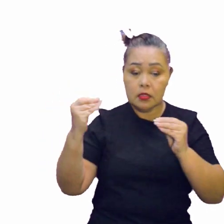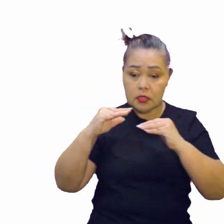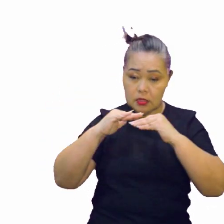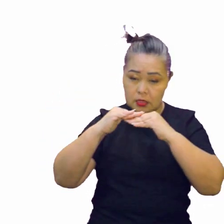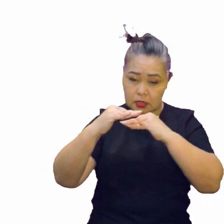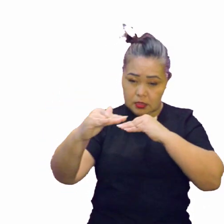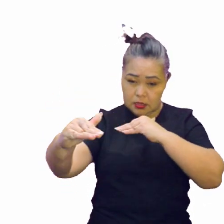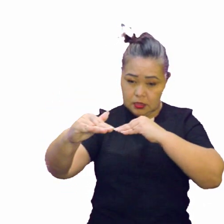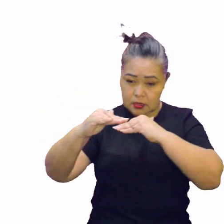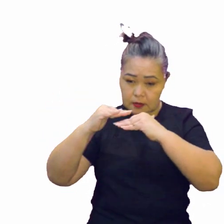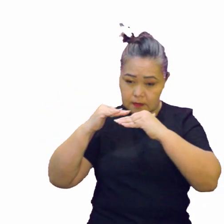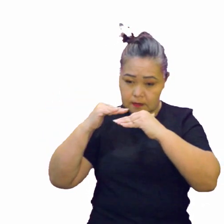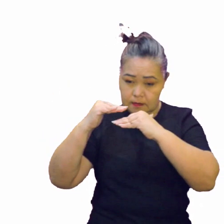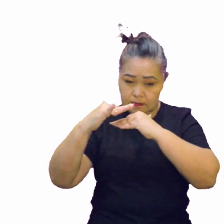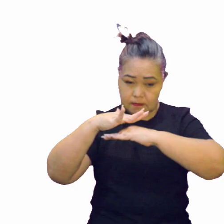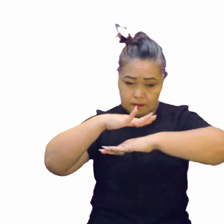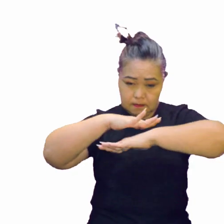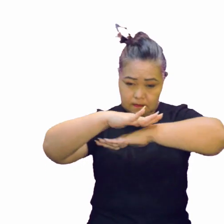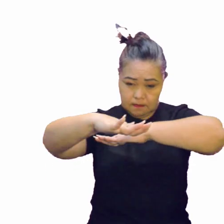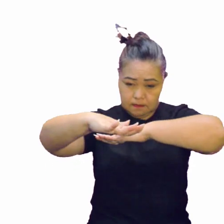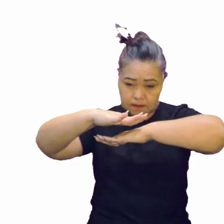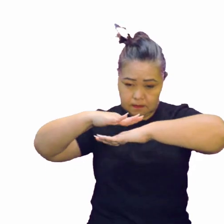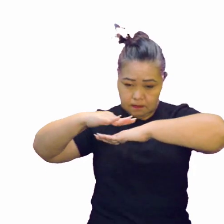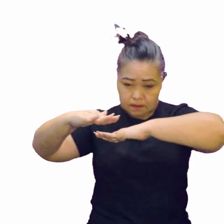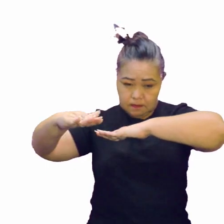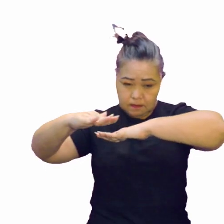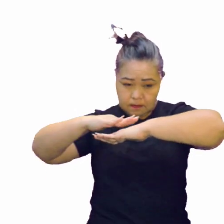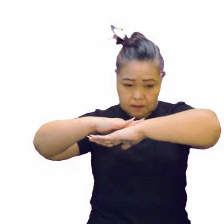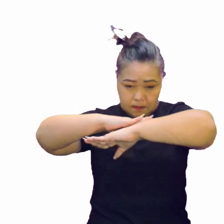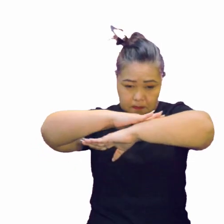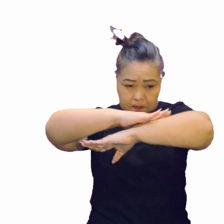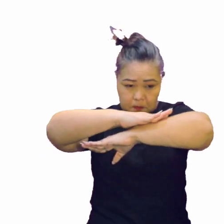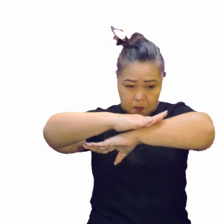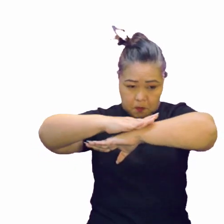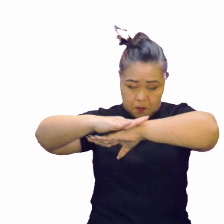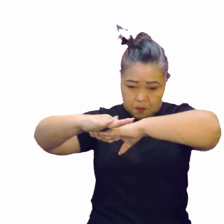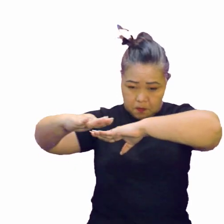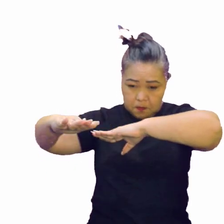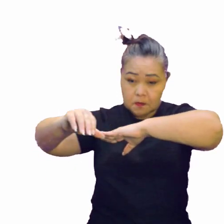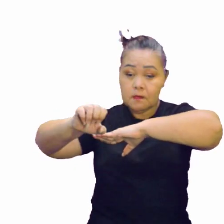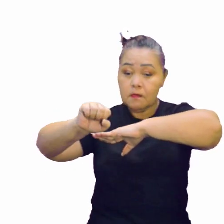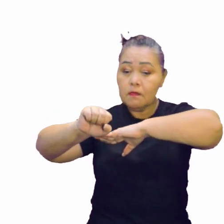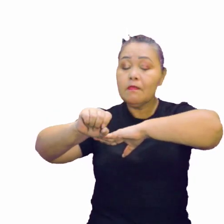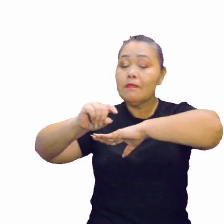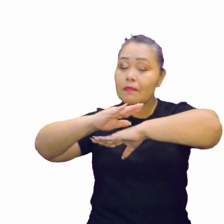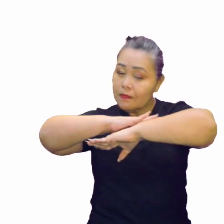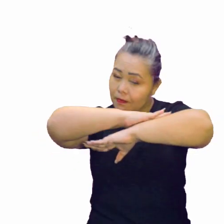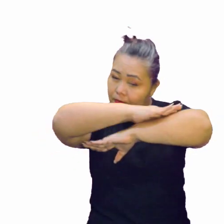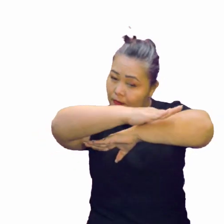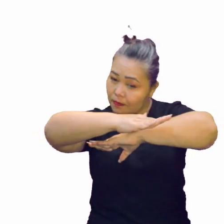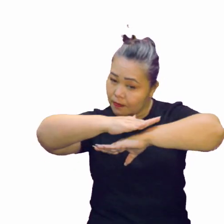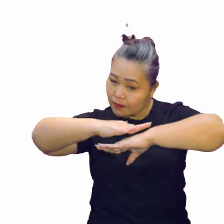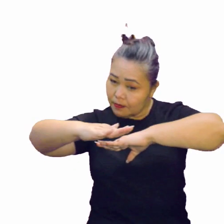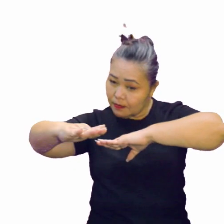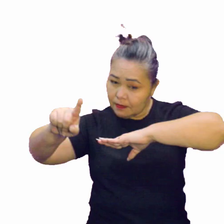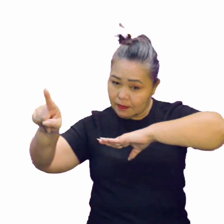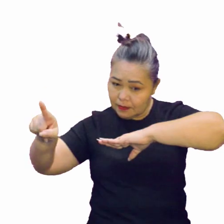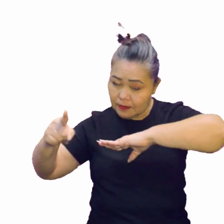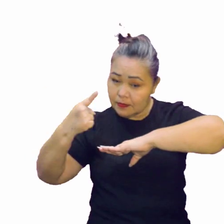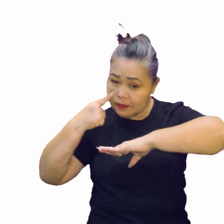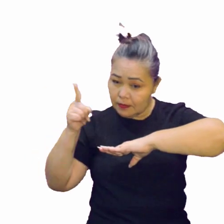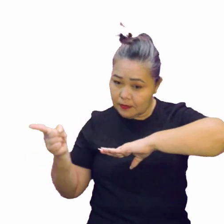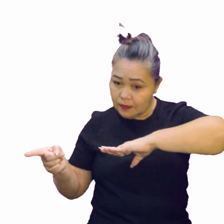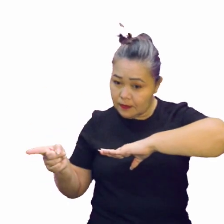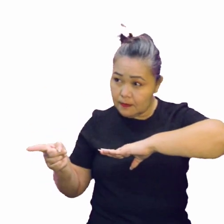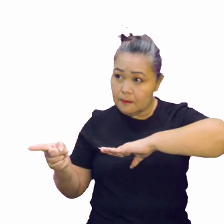que eu coloquei para vocês. Vou até riscar novamente, ó. Essa porçãozinha aqui, ó. Sim,